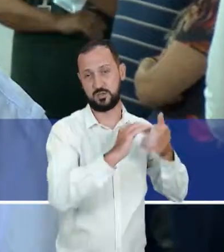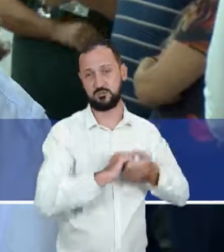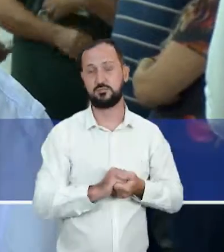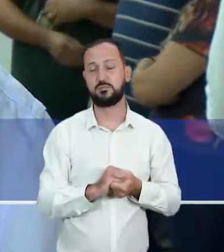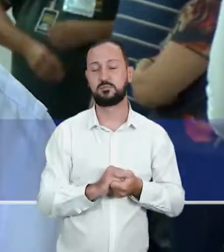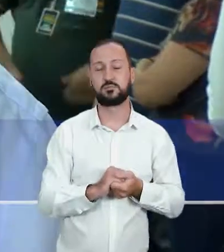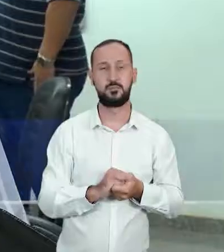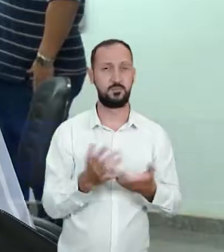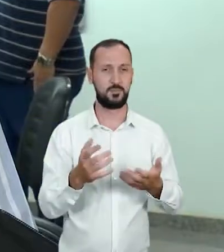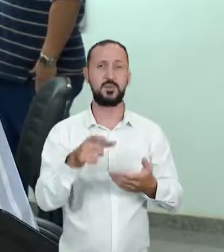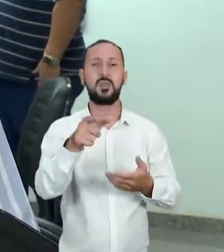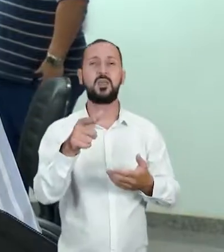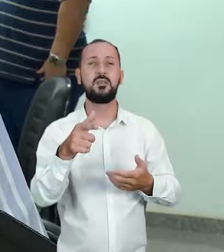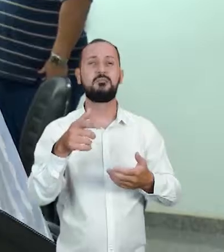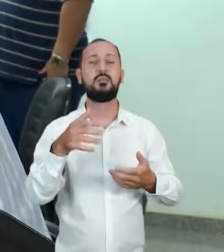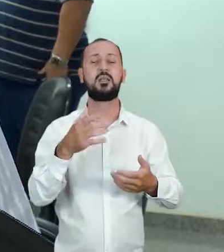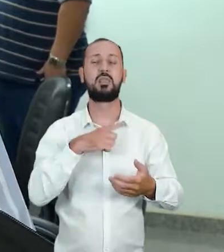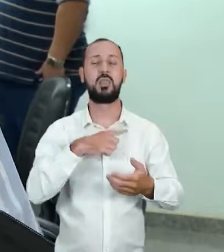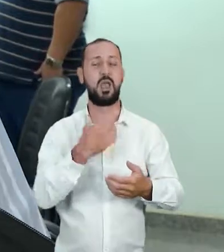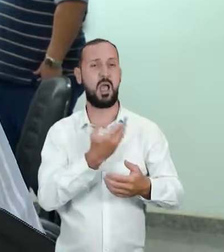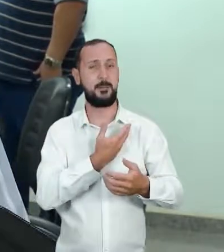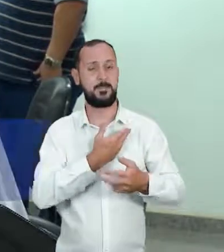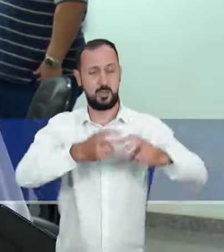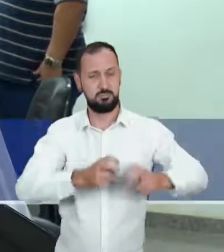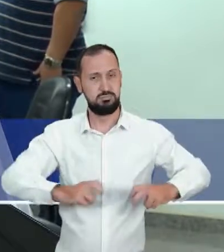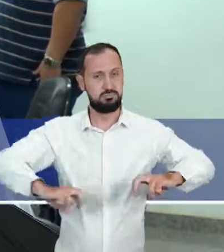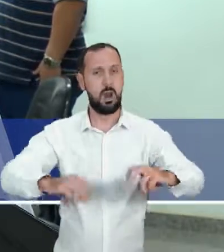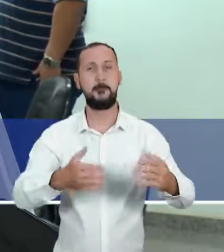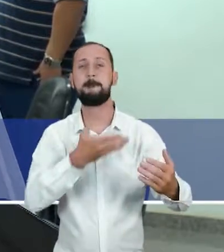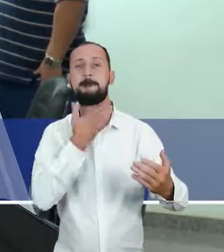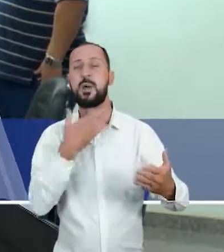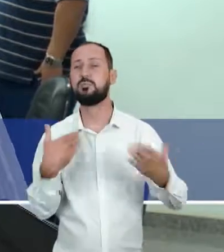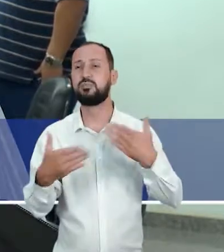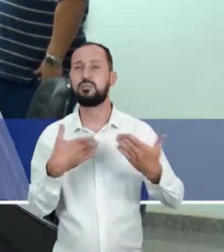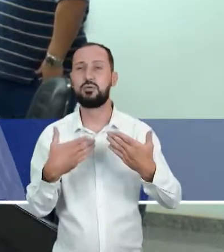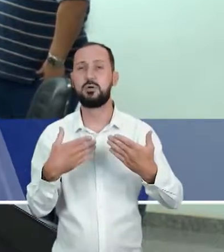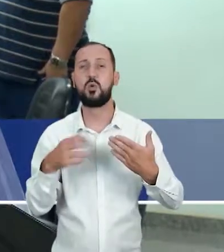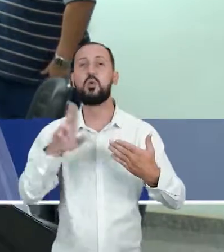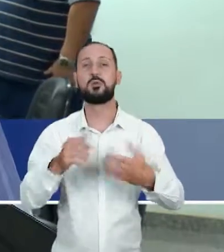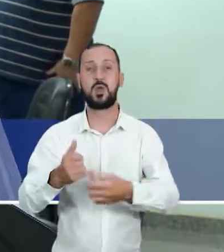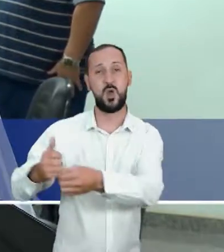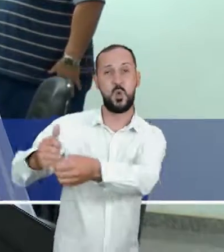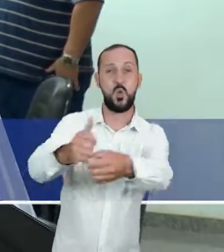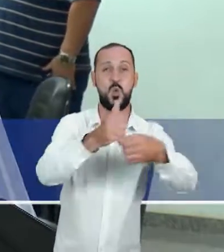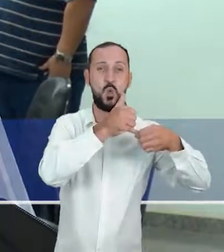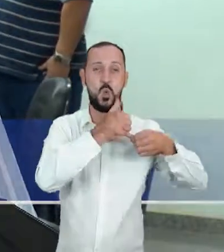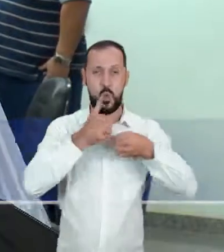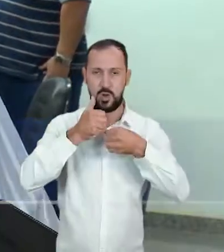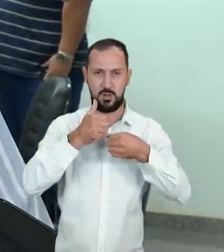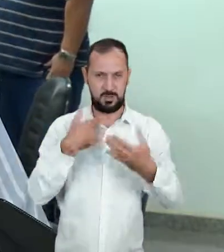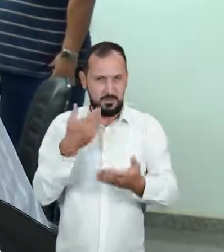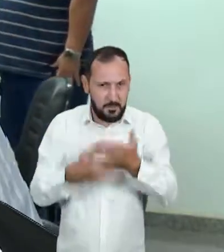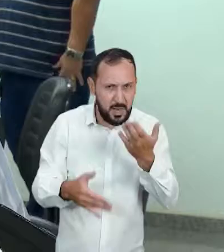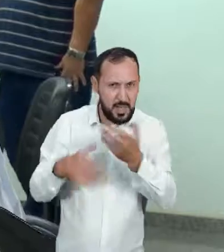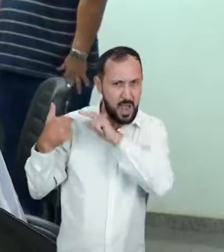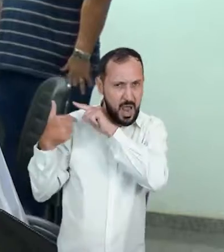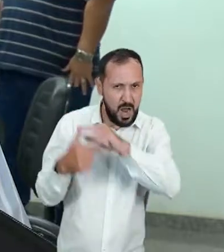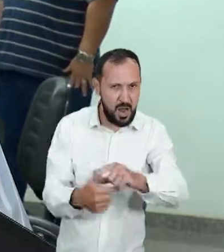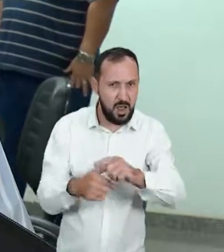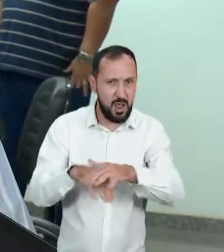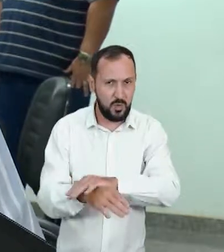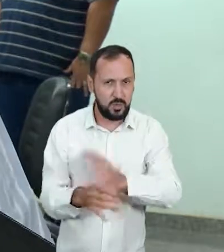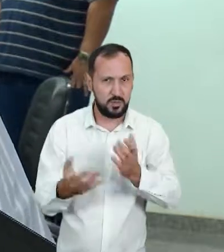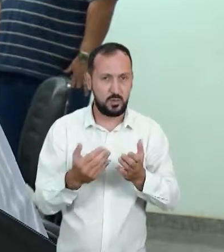produzem fora do estado. Quem é que não senta e não conversa numa roda de tereré? Aqui no nosso estado isso é uma coisa tradicional. Nós vamos perder o